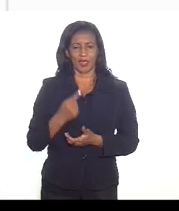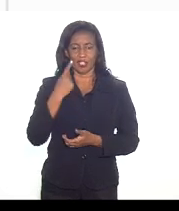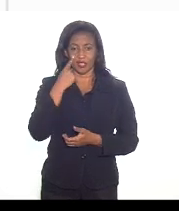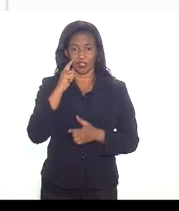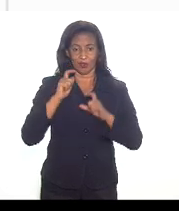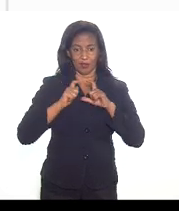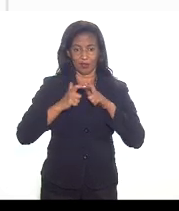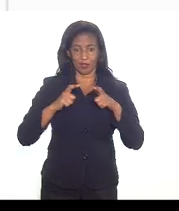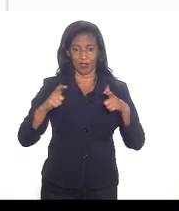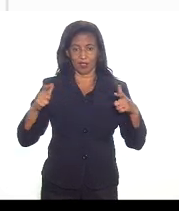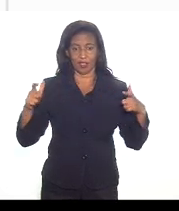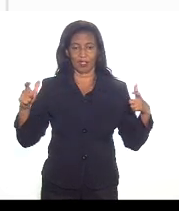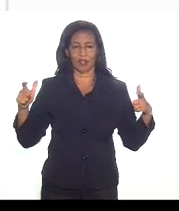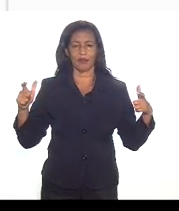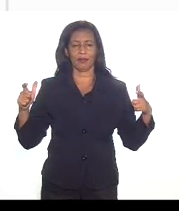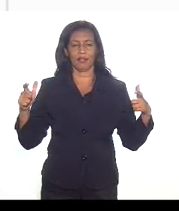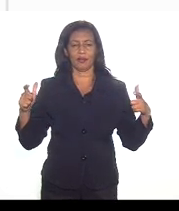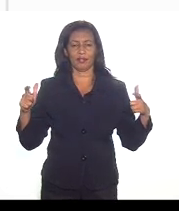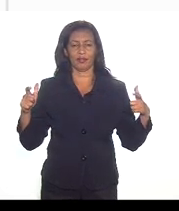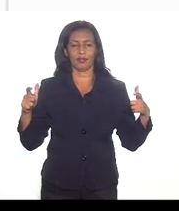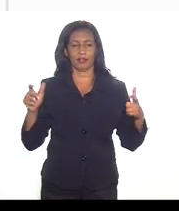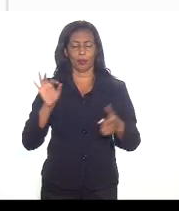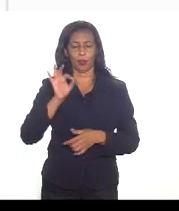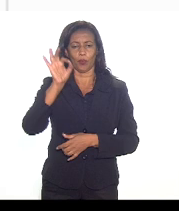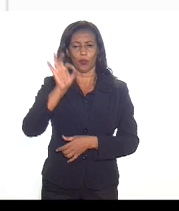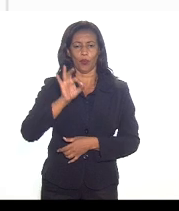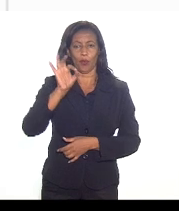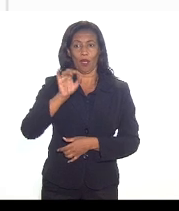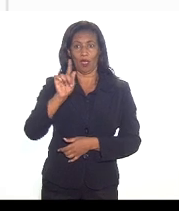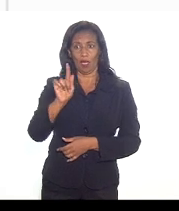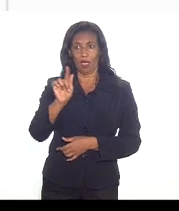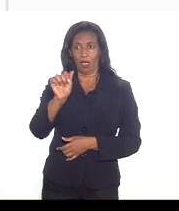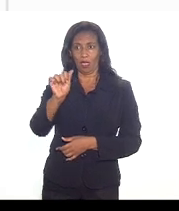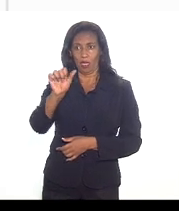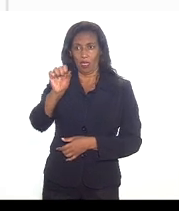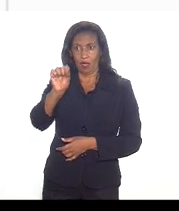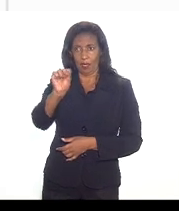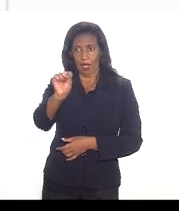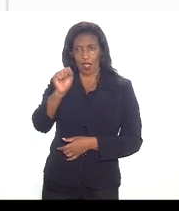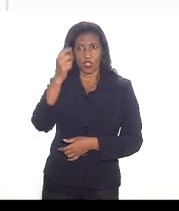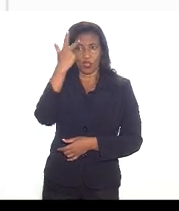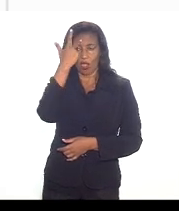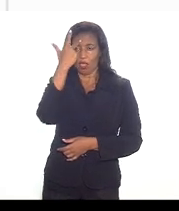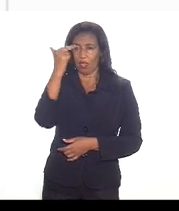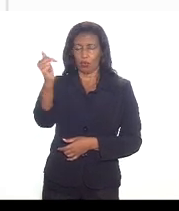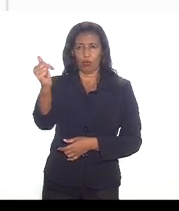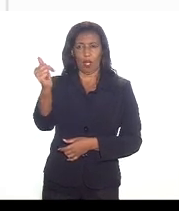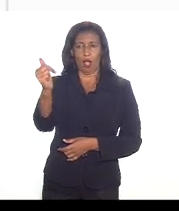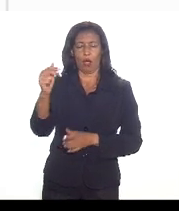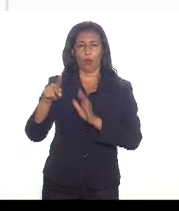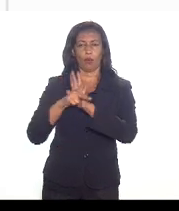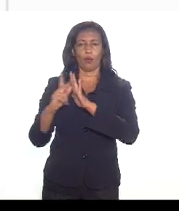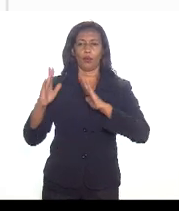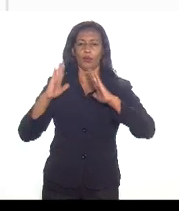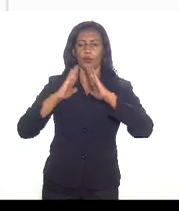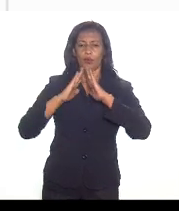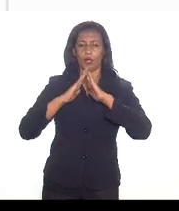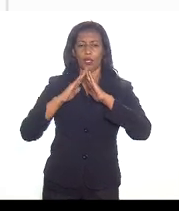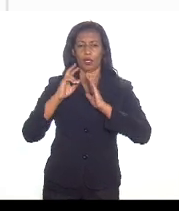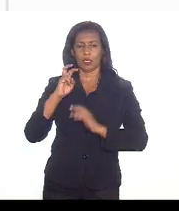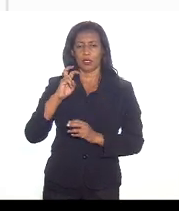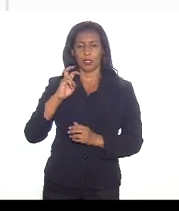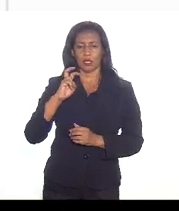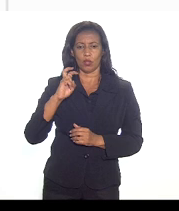muito grande da reinjeção do gás natural, né, no estado do Rio de Janeiro, né, está